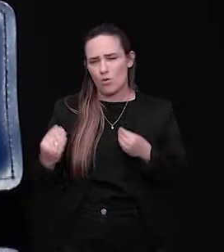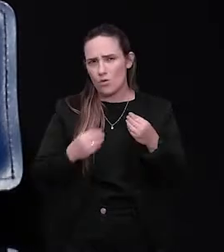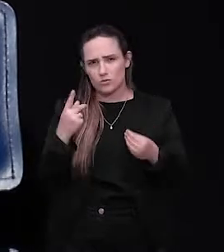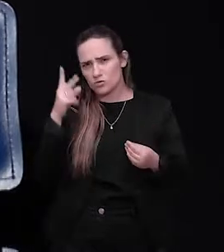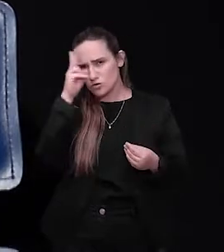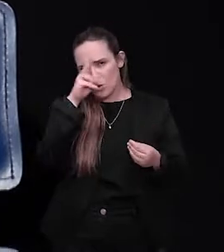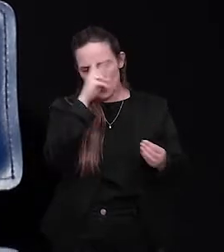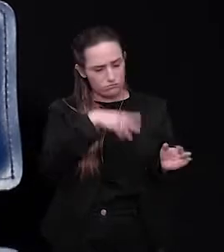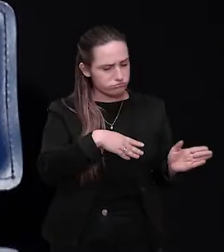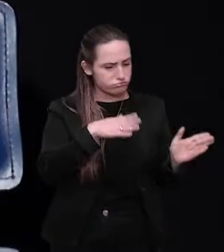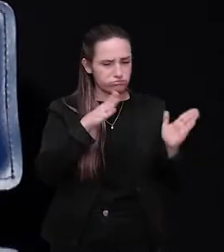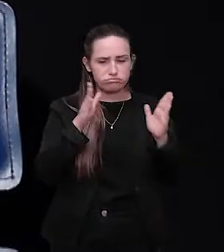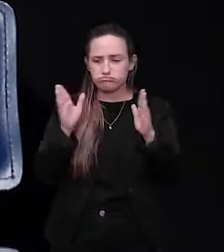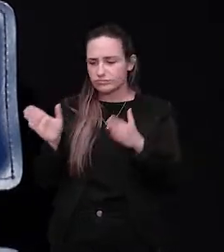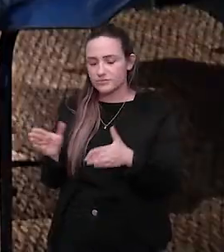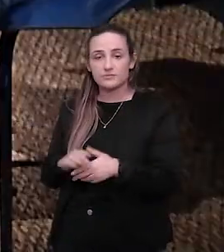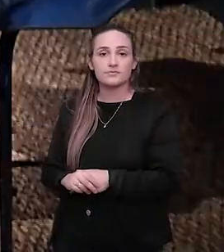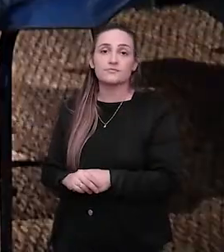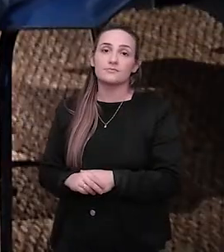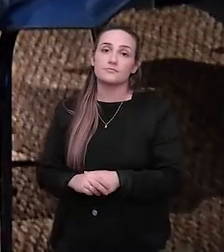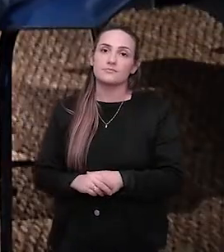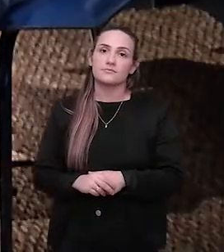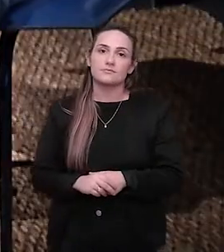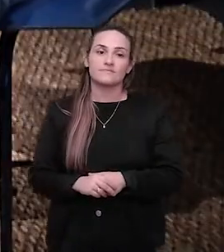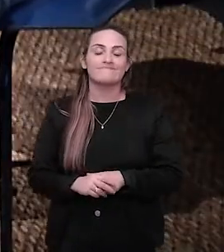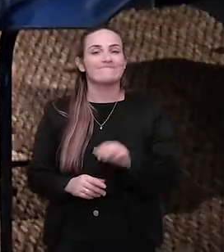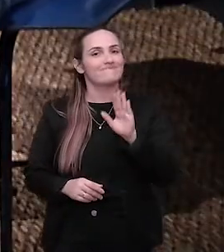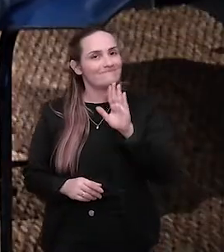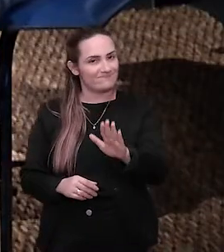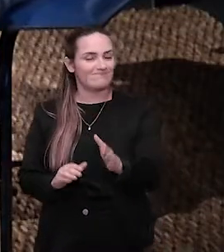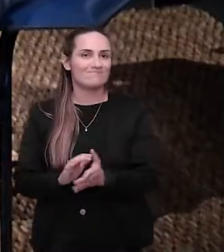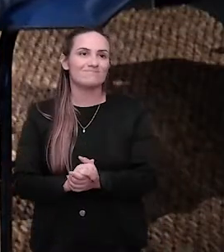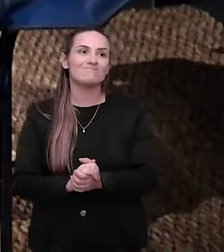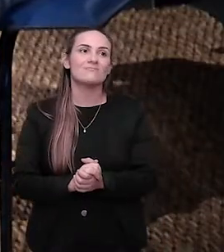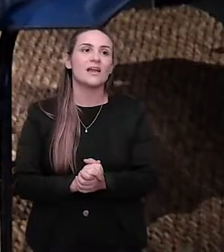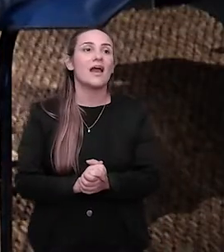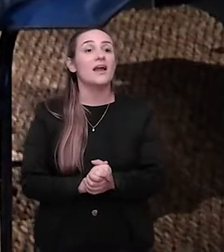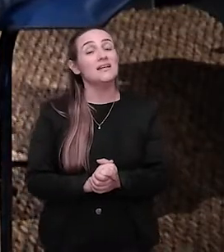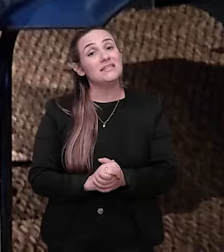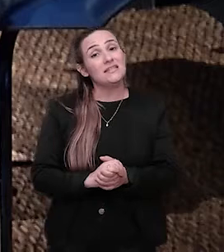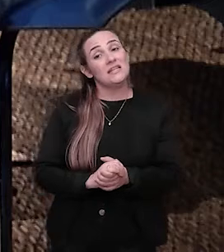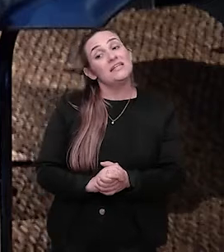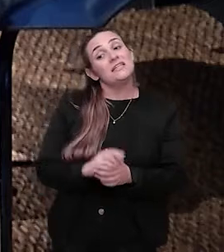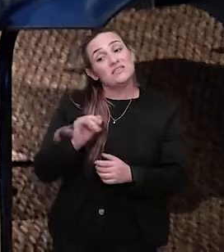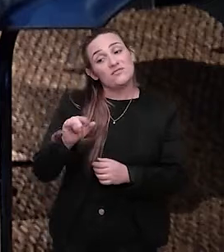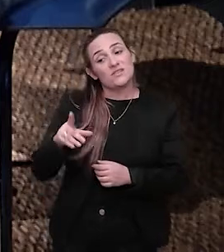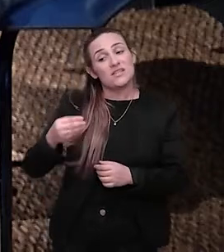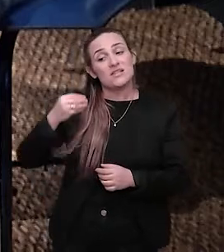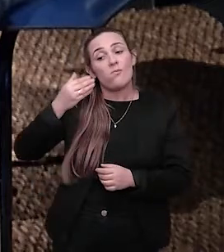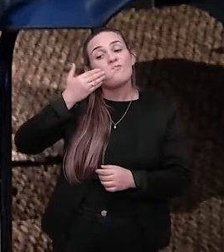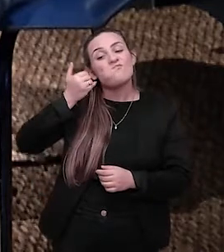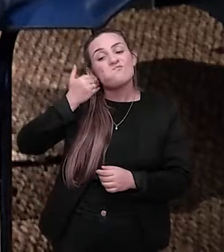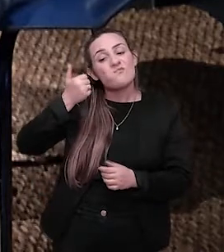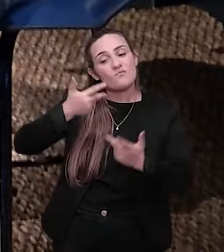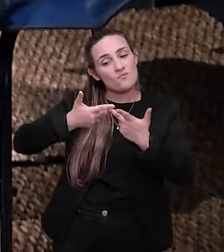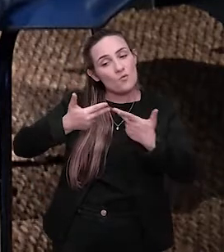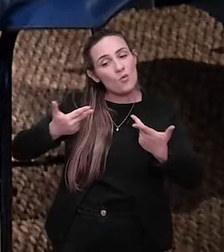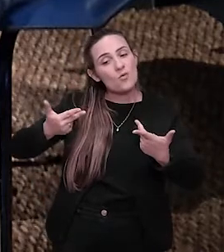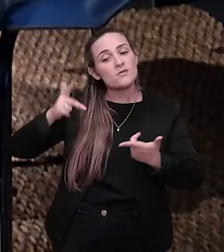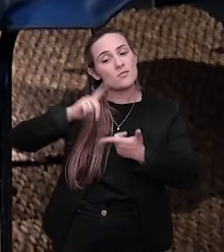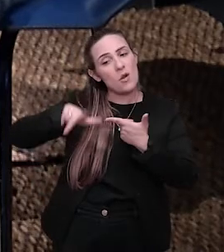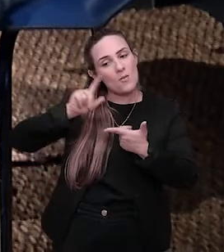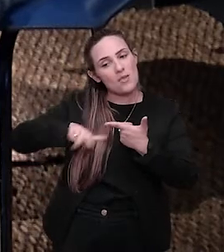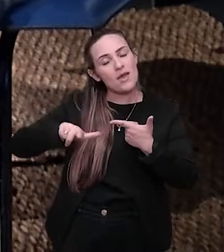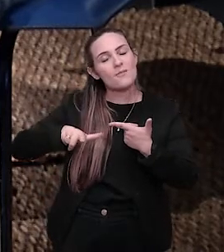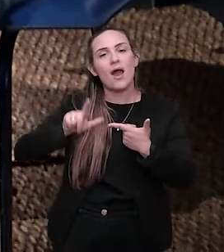toda uma trajetória. Como é que foi a sua trajetória? Eu acho que assim, a experiência de não passar em medicina, acho que tudo na vida tem o seu lado positivo